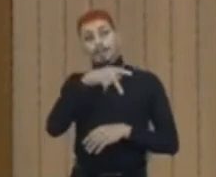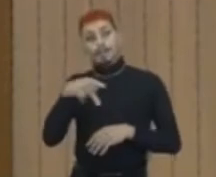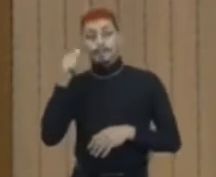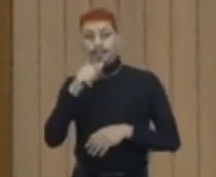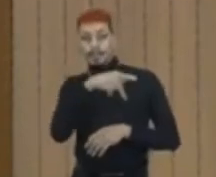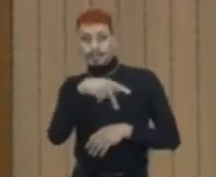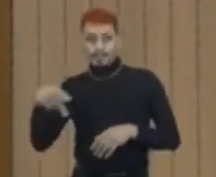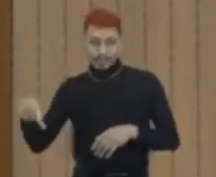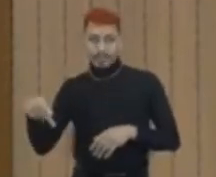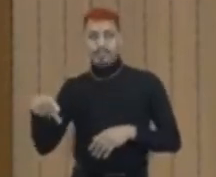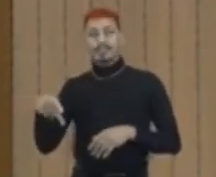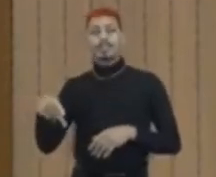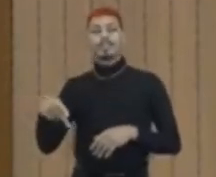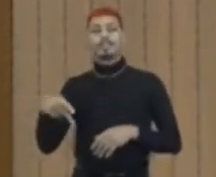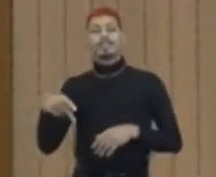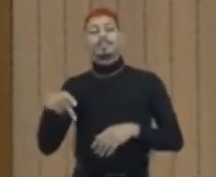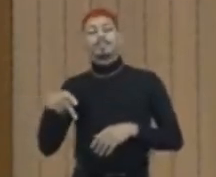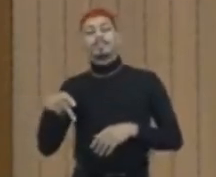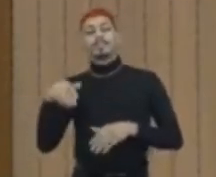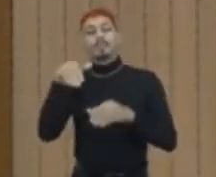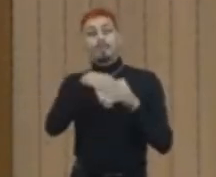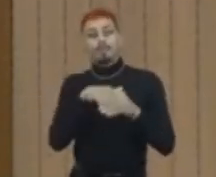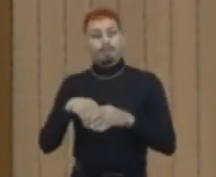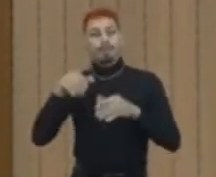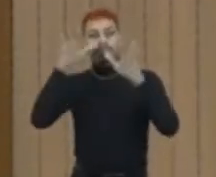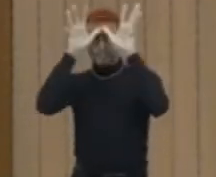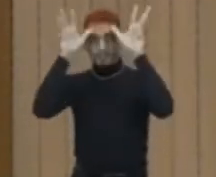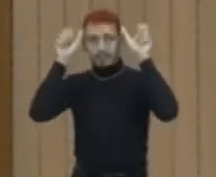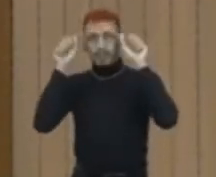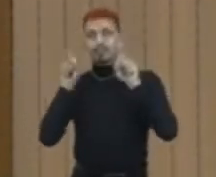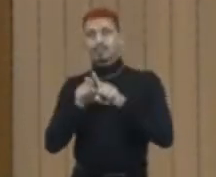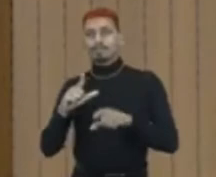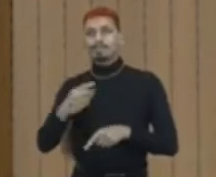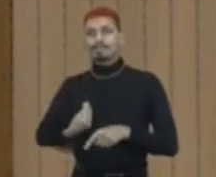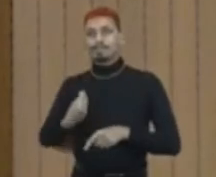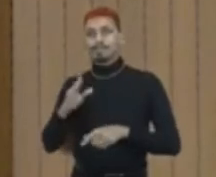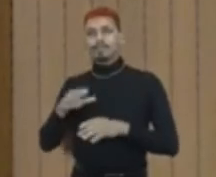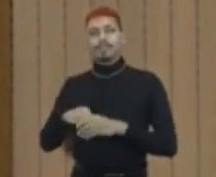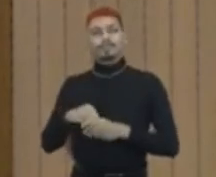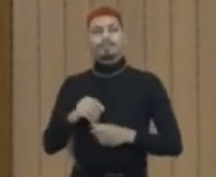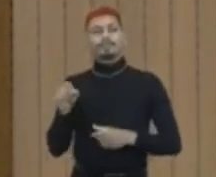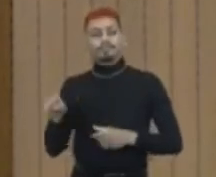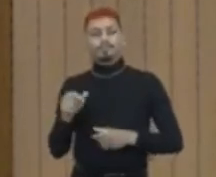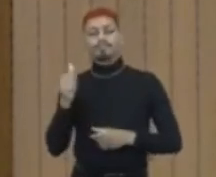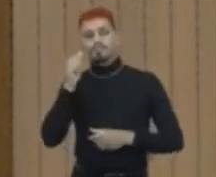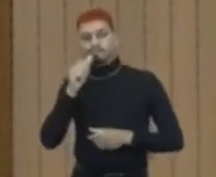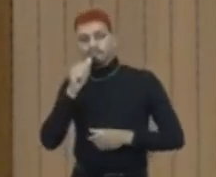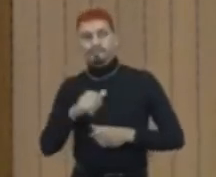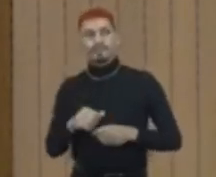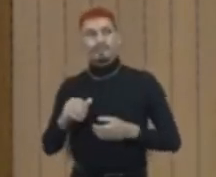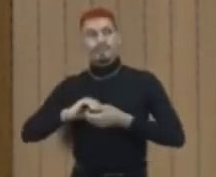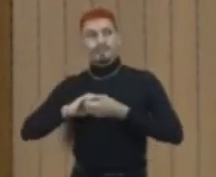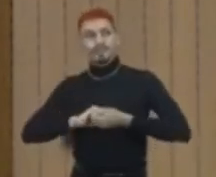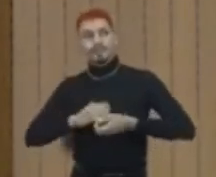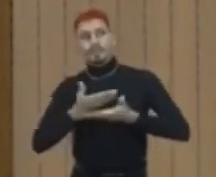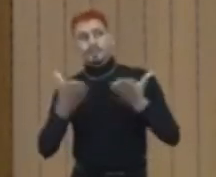do Tribunal Regional Eleitoral, desembargadora Luzia Nádia Guimarães Nascimento, na pessoa de quem cumprimento